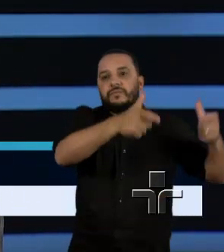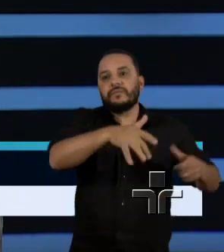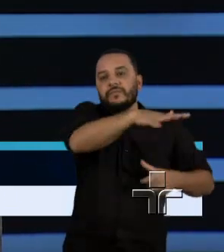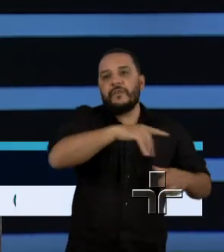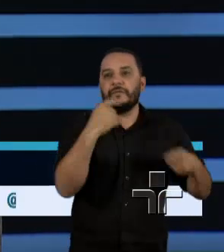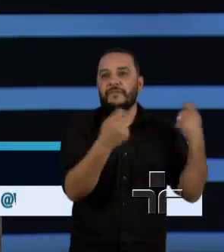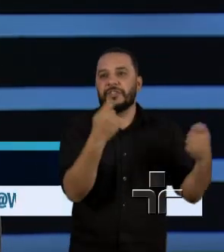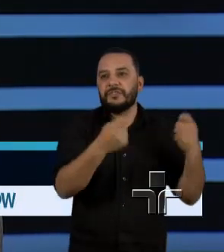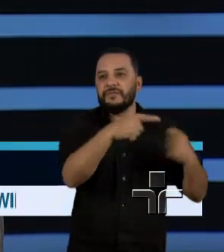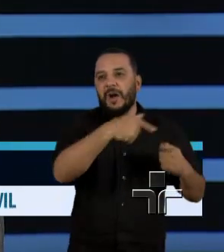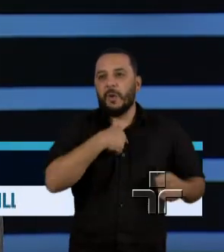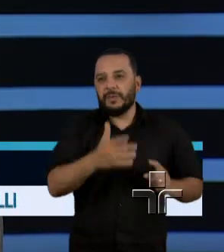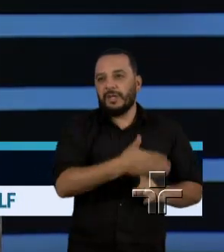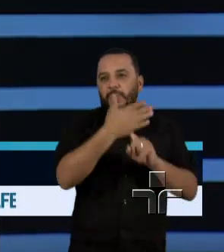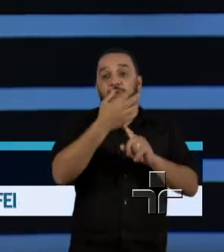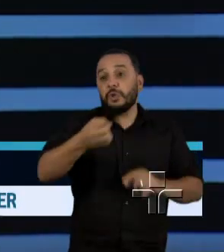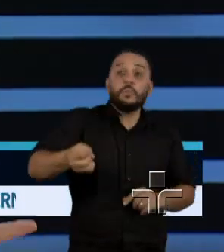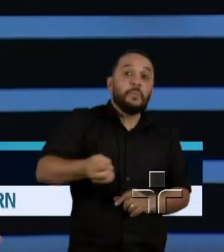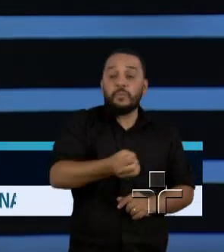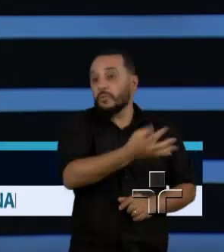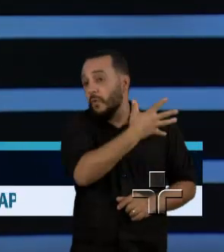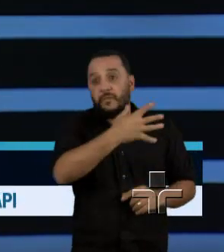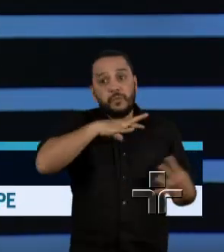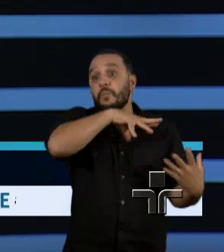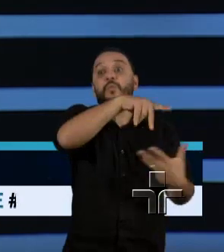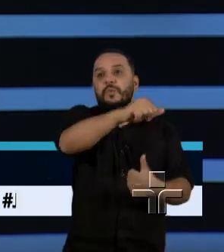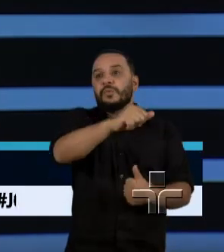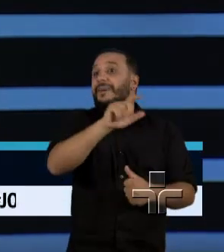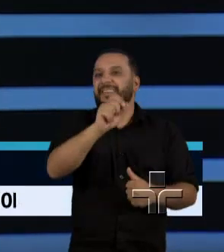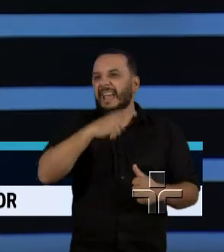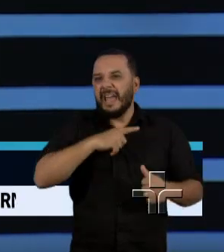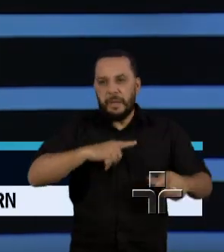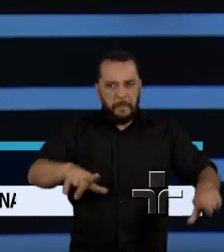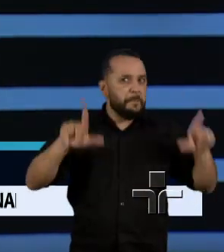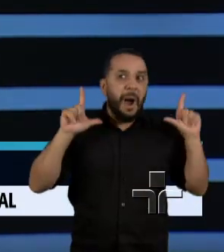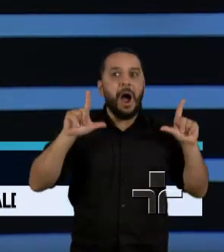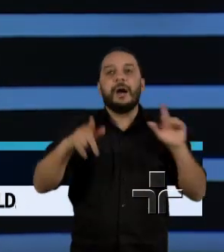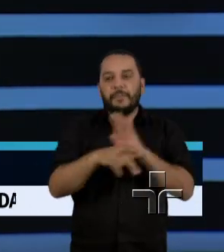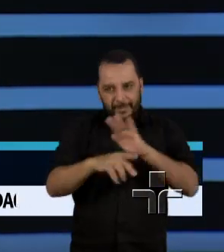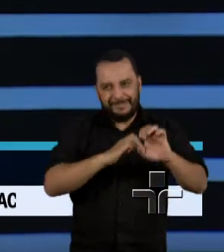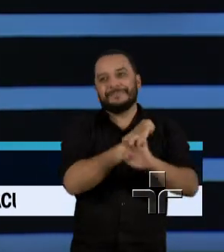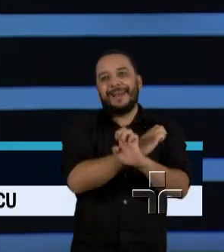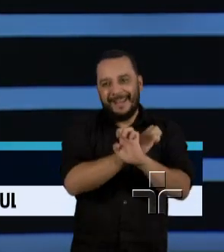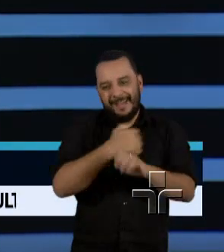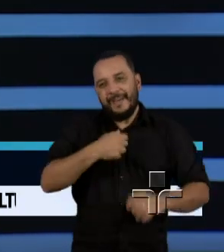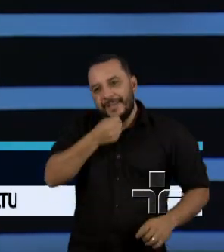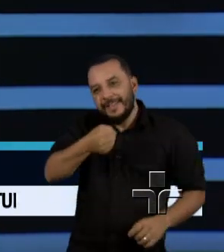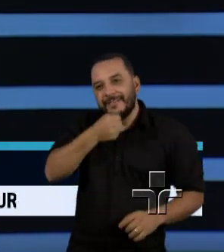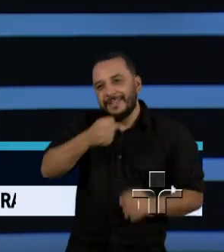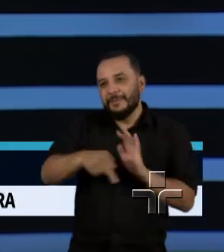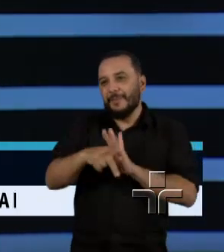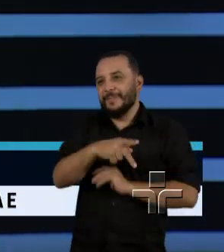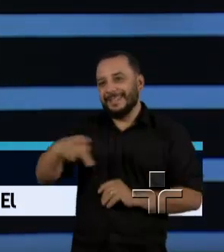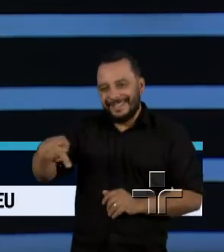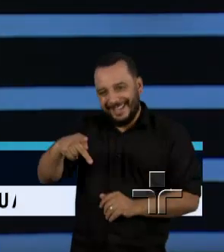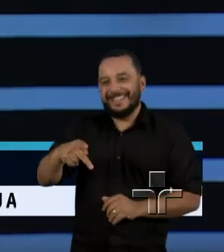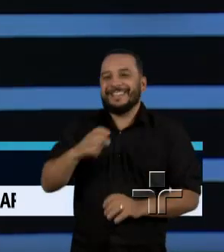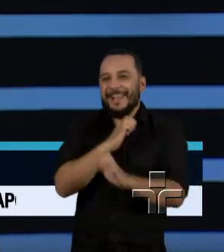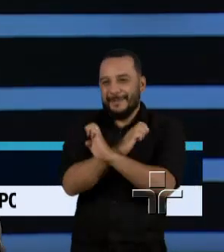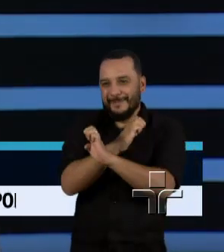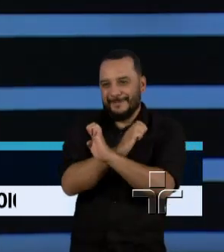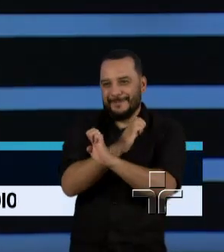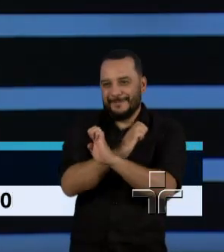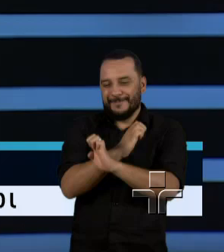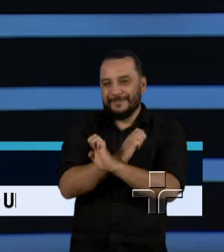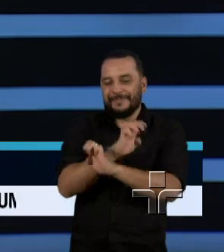maior festival de inovação do mundo, e quem estava brilhando lá? A Embraex. Eu entrevistei, inclusive, o presidente da Embraex, e que me falou, eu até fiz